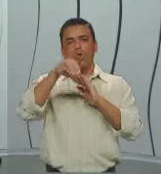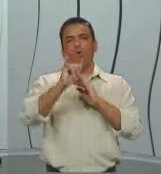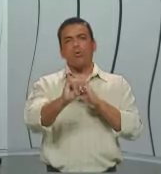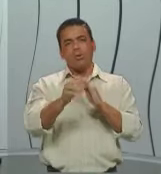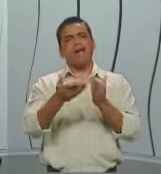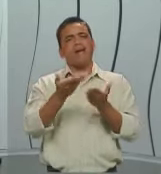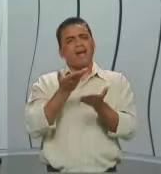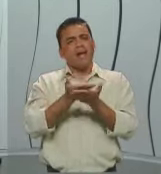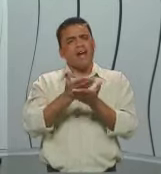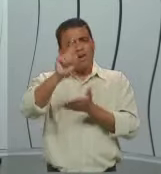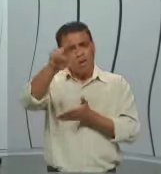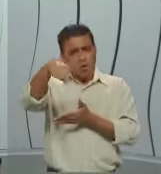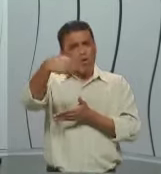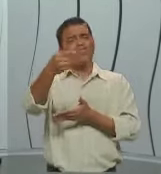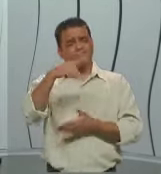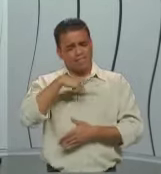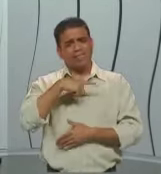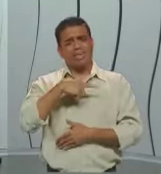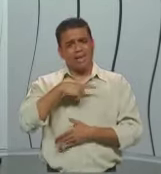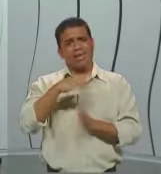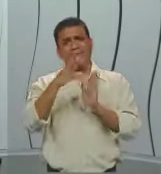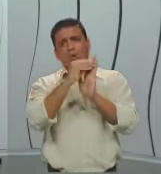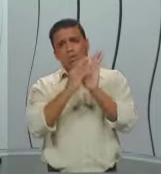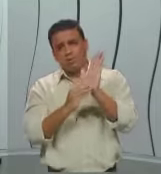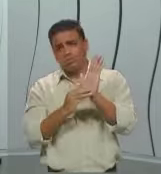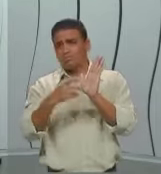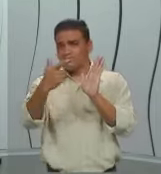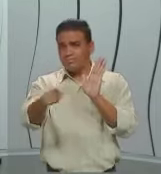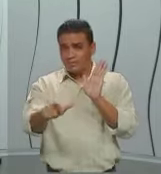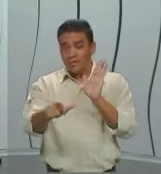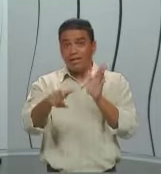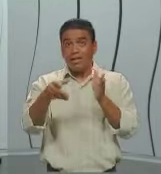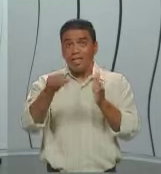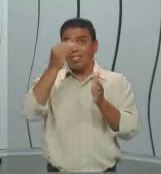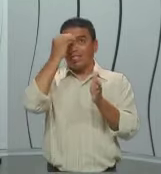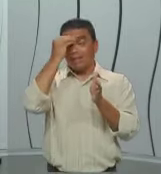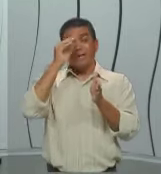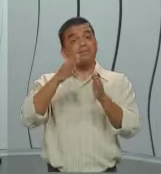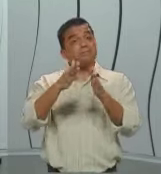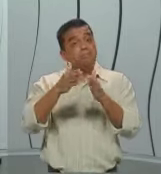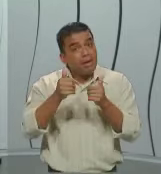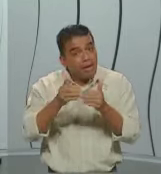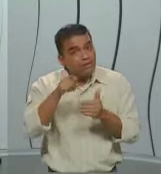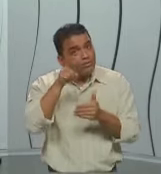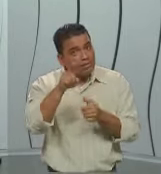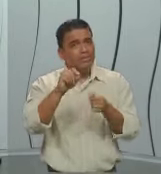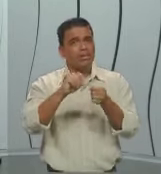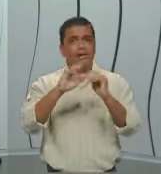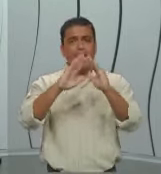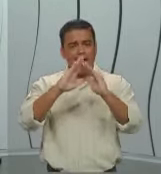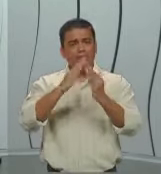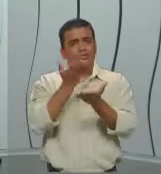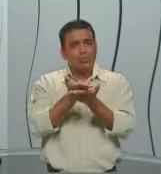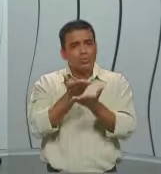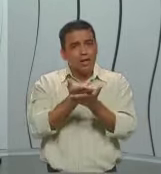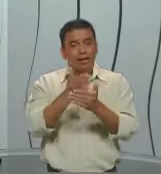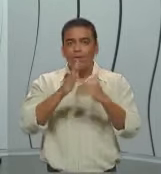algumas aulas mais voltadas para isso, para vocês poderem compreender, mas eu já peço de forma antecipada que façam isso também, tá? E